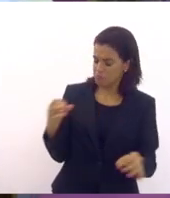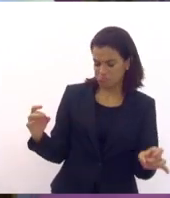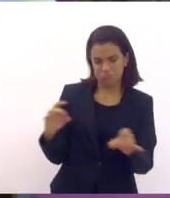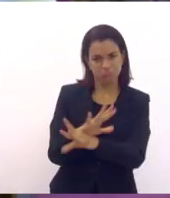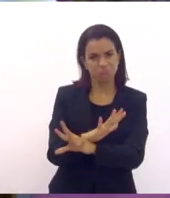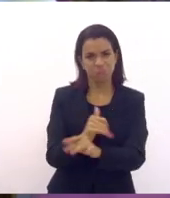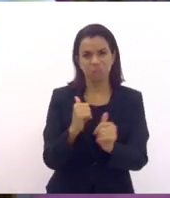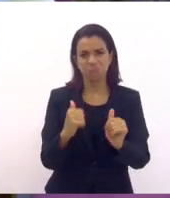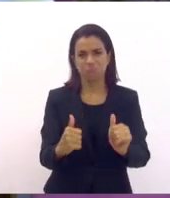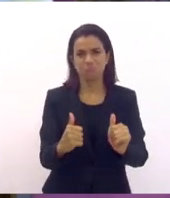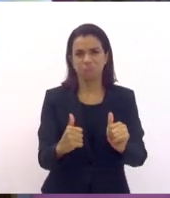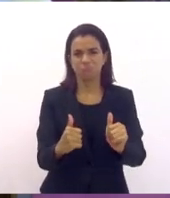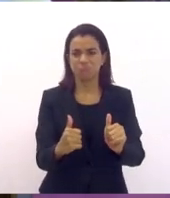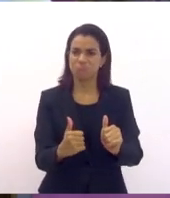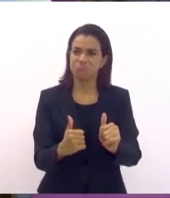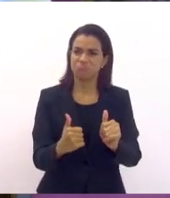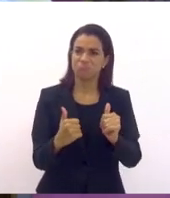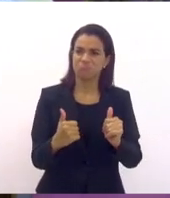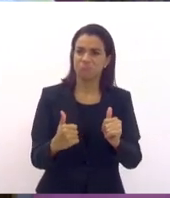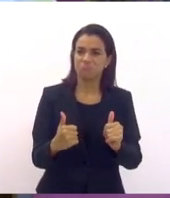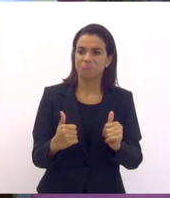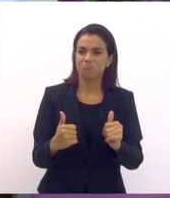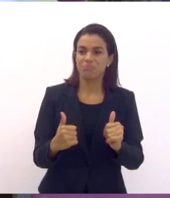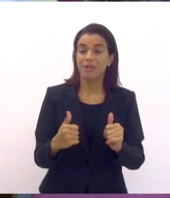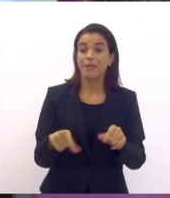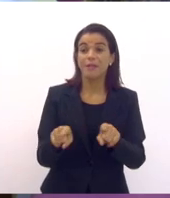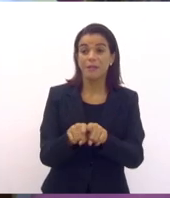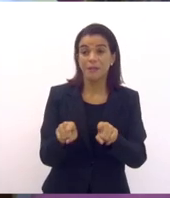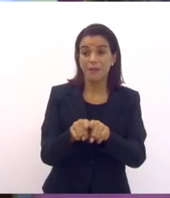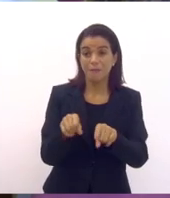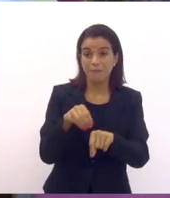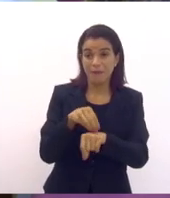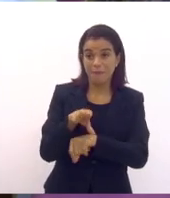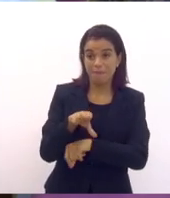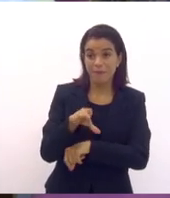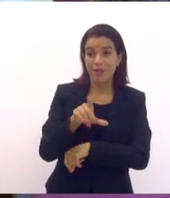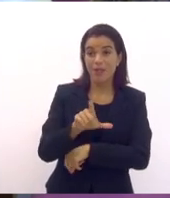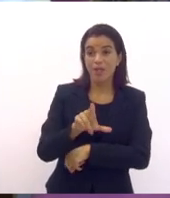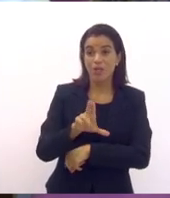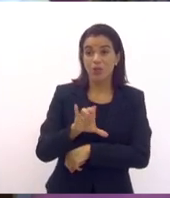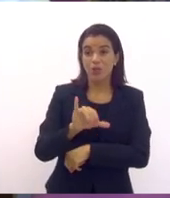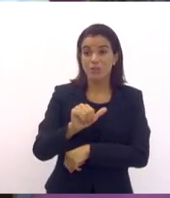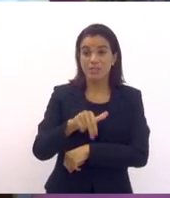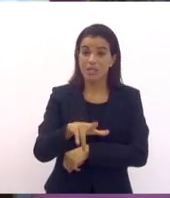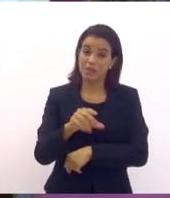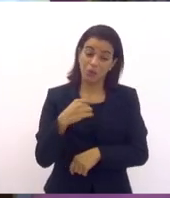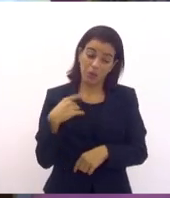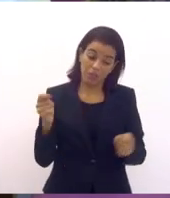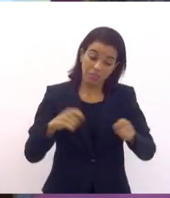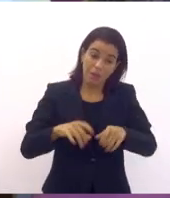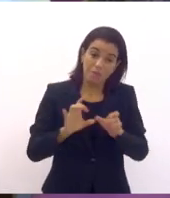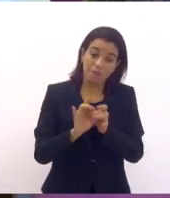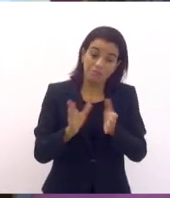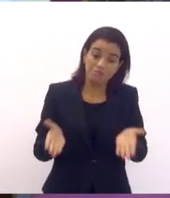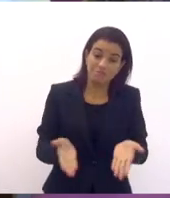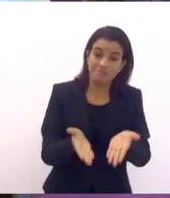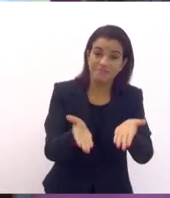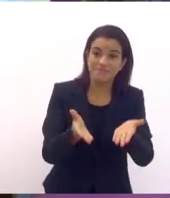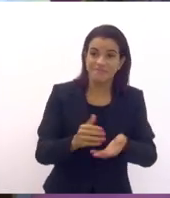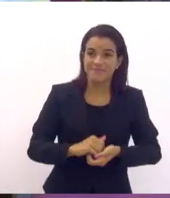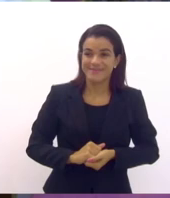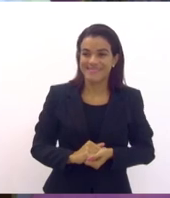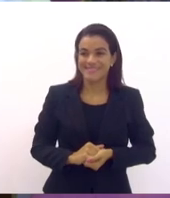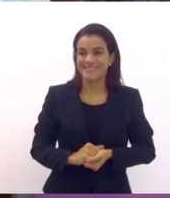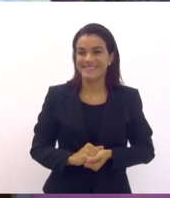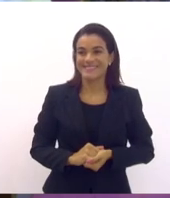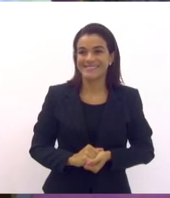prontos Então tá bom e vou mais uma vez lembrando Dom Luciano Mendes de Almeida no que posso servir então tá